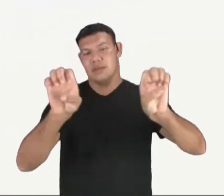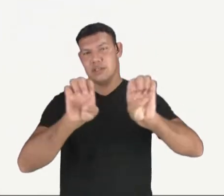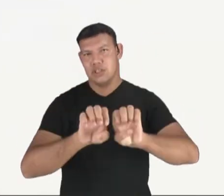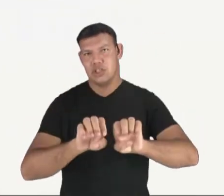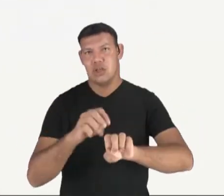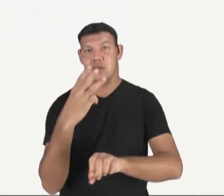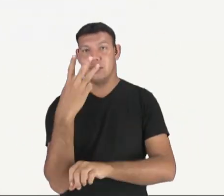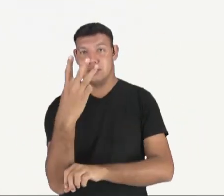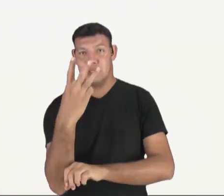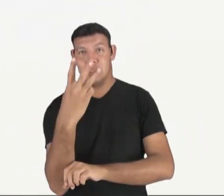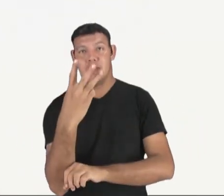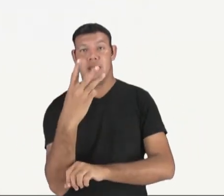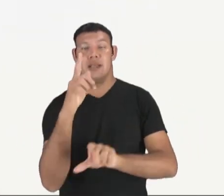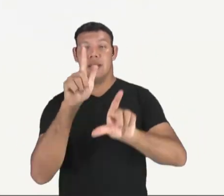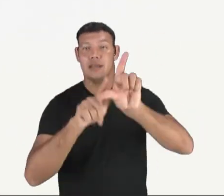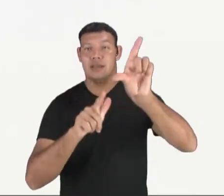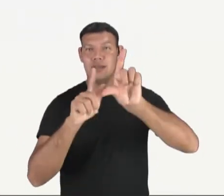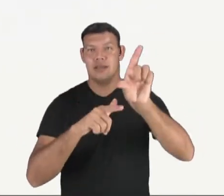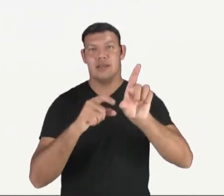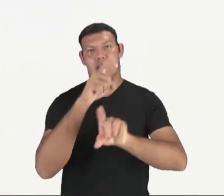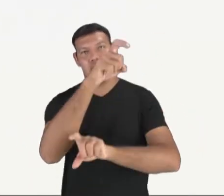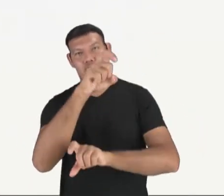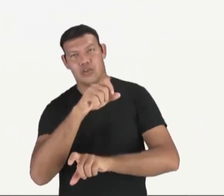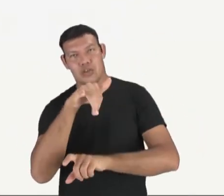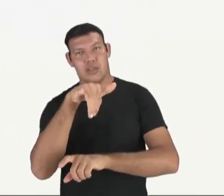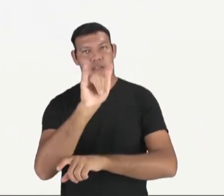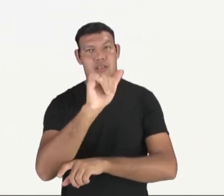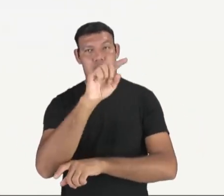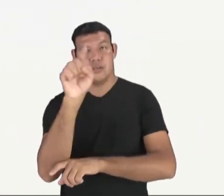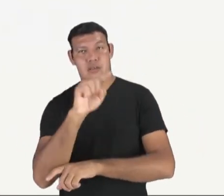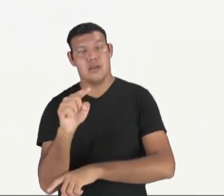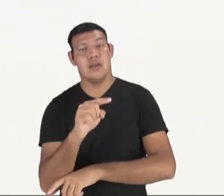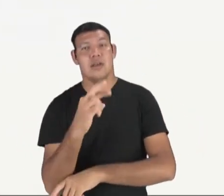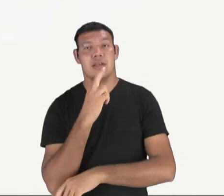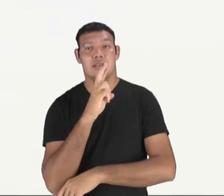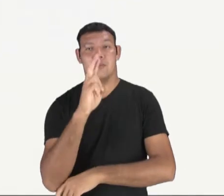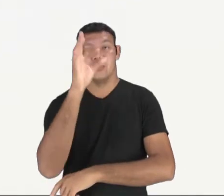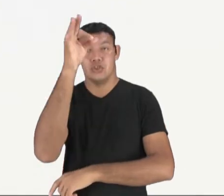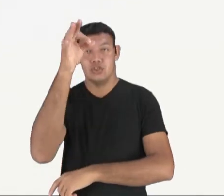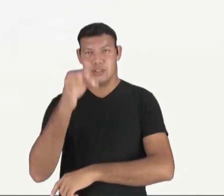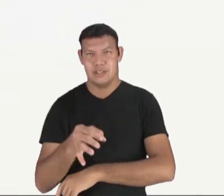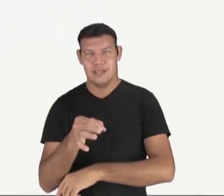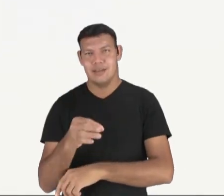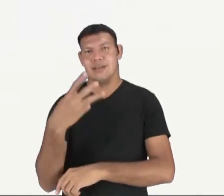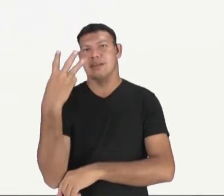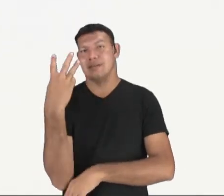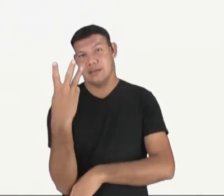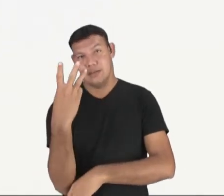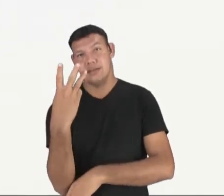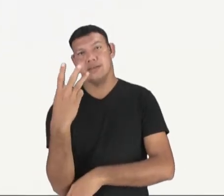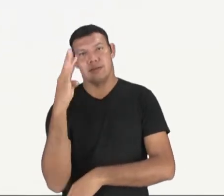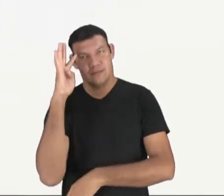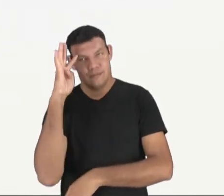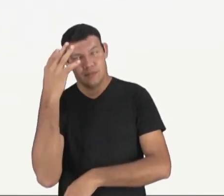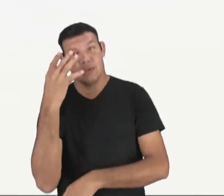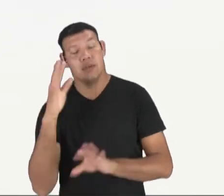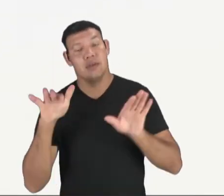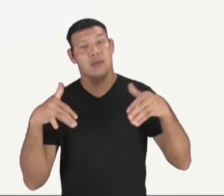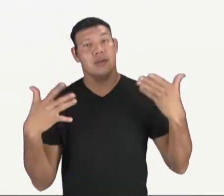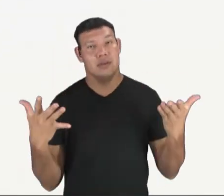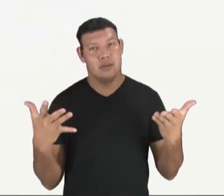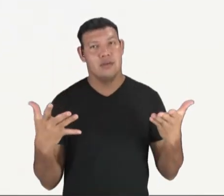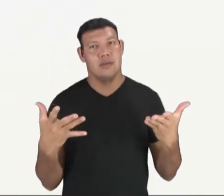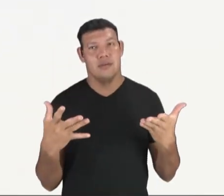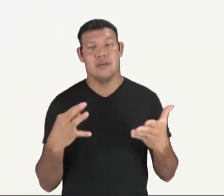x, y, z, implica dizer que vocês terão três soluções. Tudo bem? Mas para que